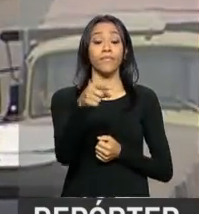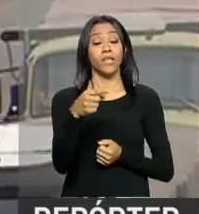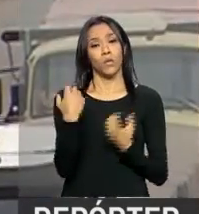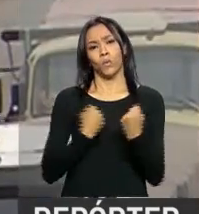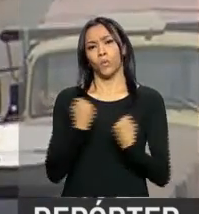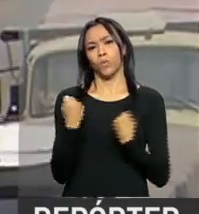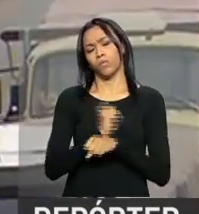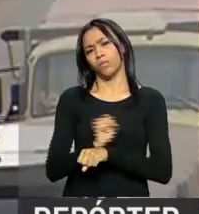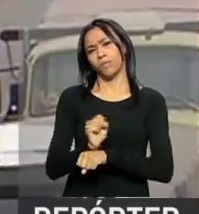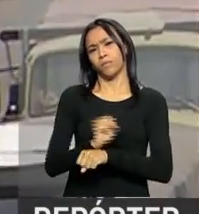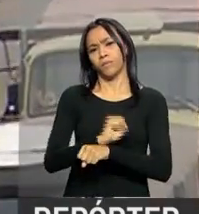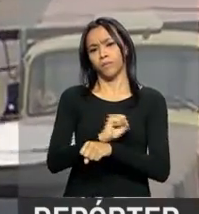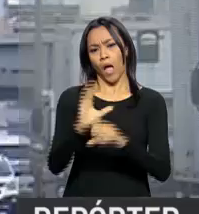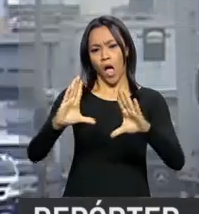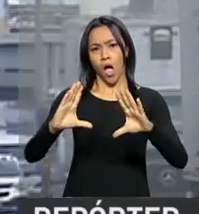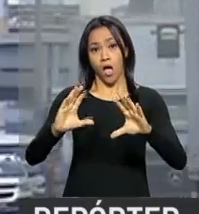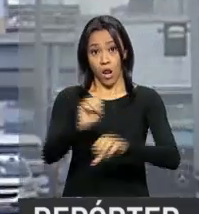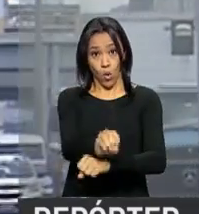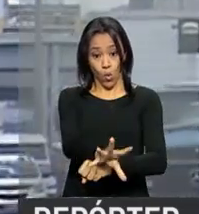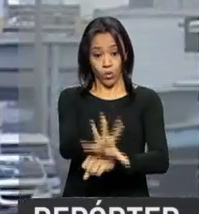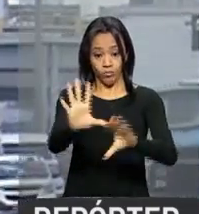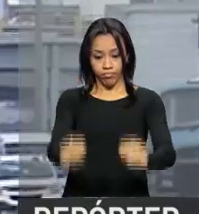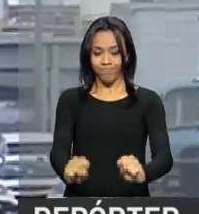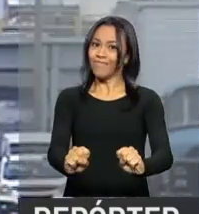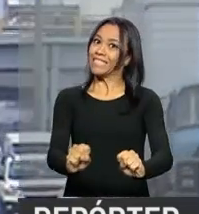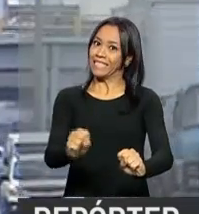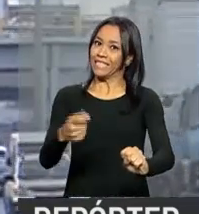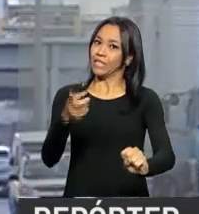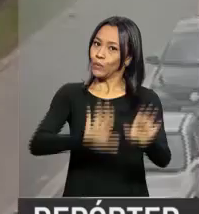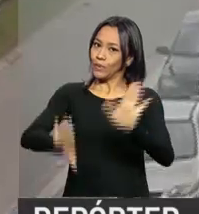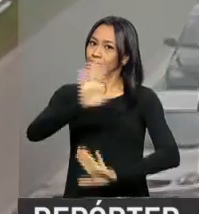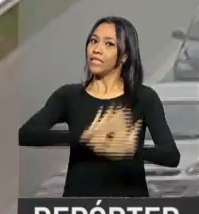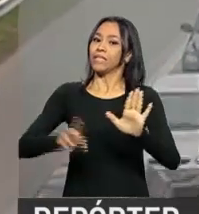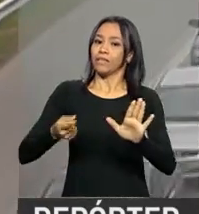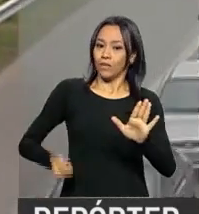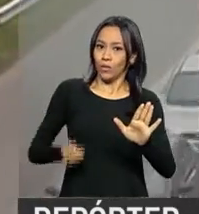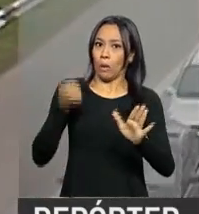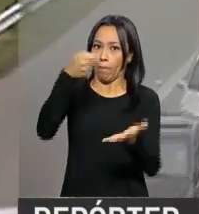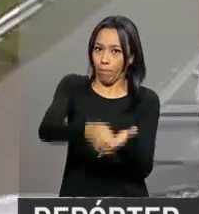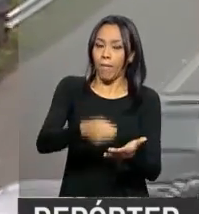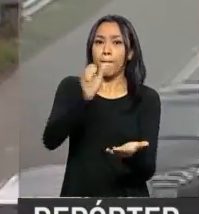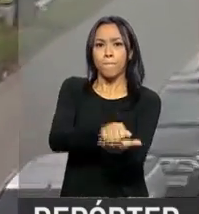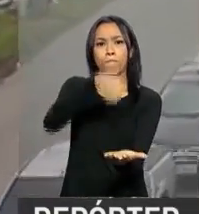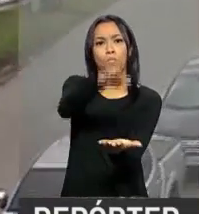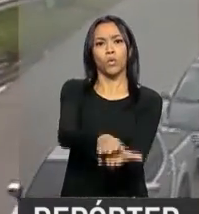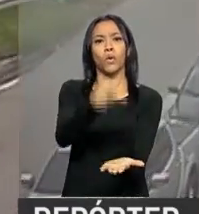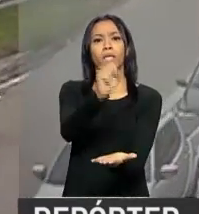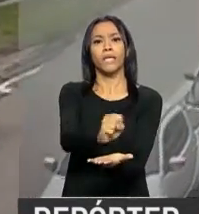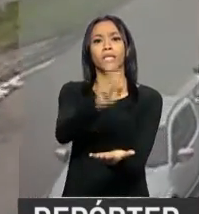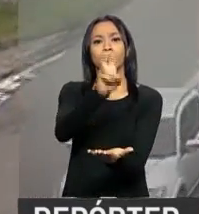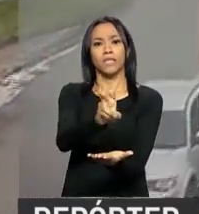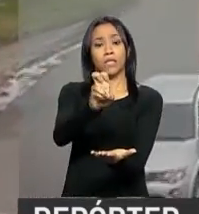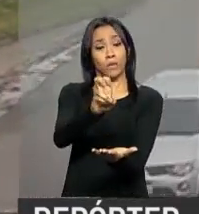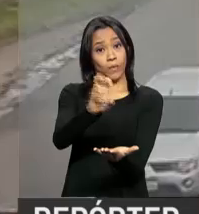Trafegar pelas rodovias com os faróis apagados agora vai pesar no bolso do motorista. A multa será de R$ 85,00 e